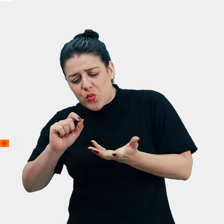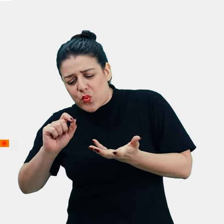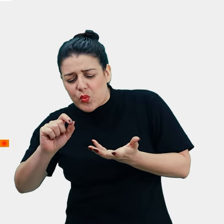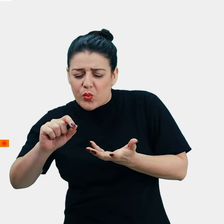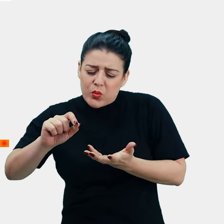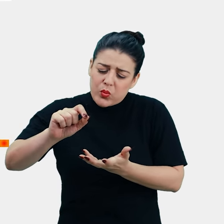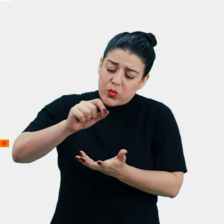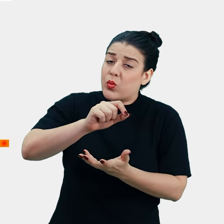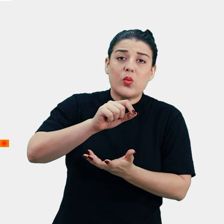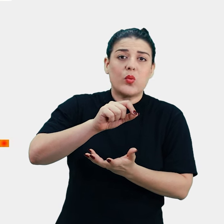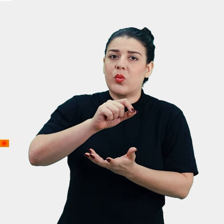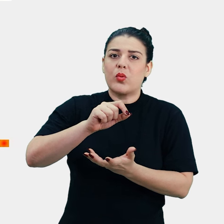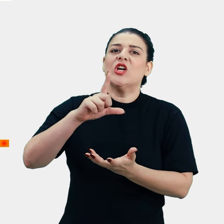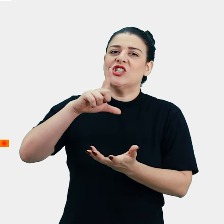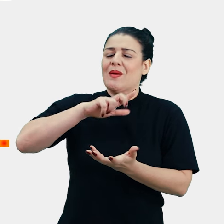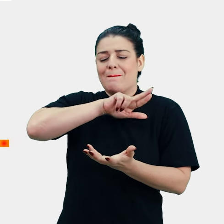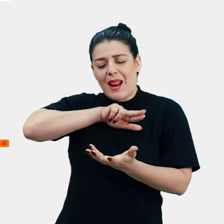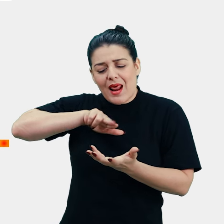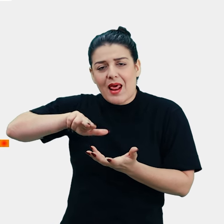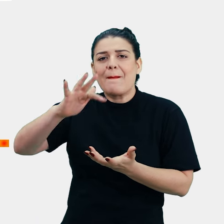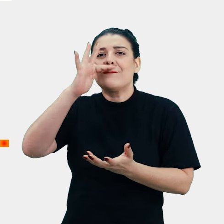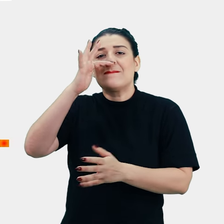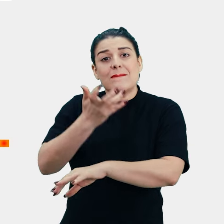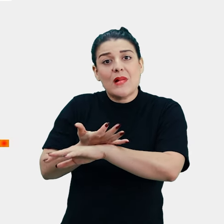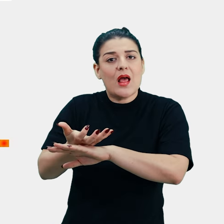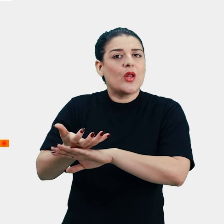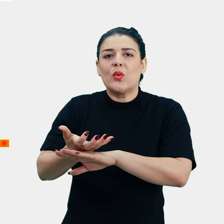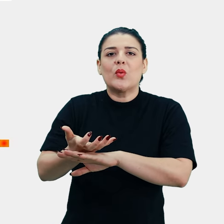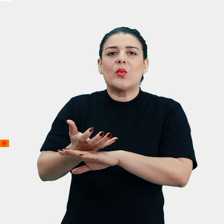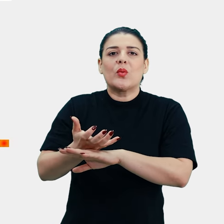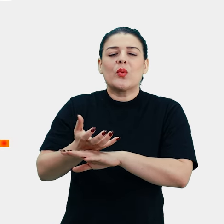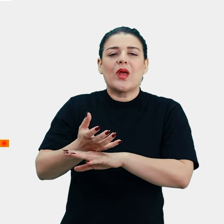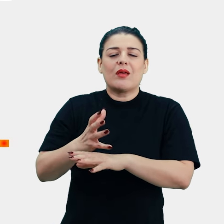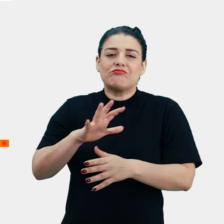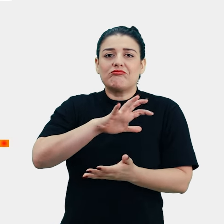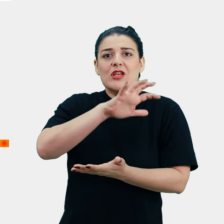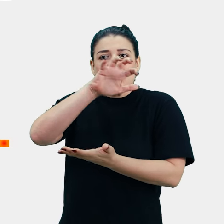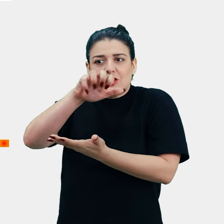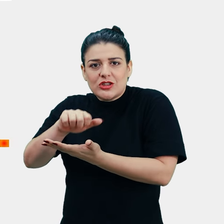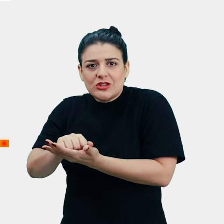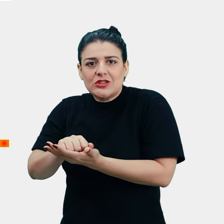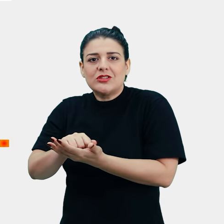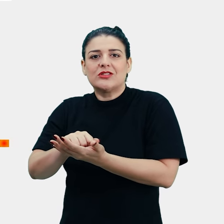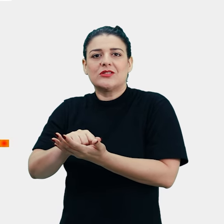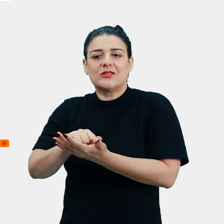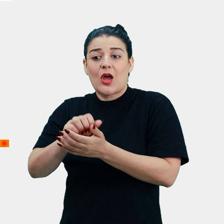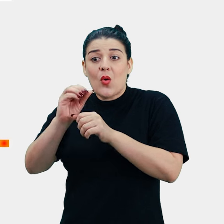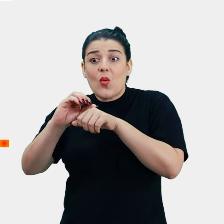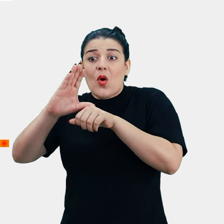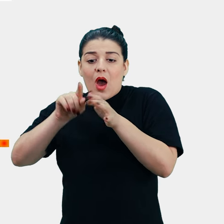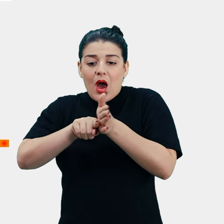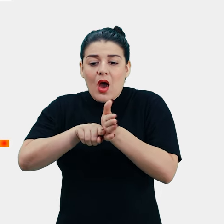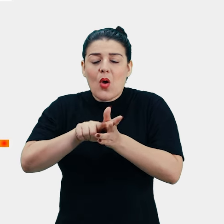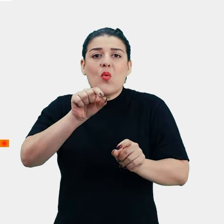áreas, coletando diferentes plantas para poder resgatar e ter todo esse conhecimento sobre as